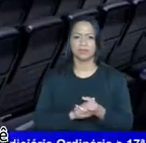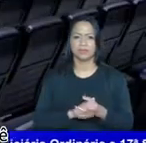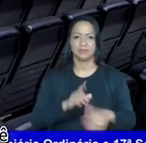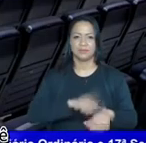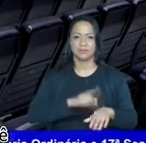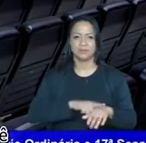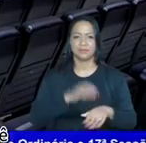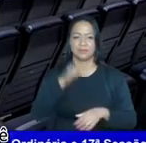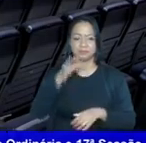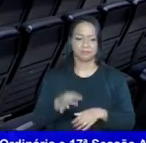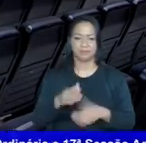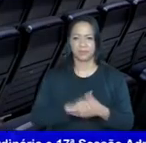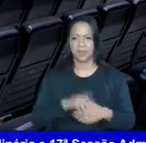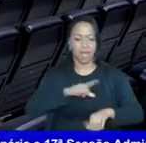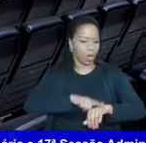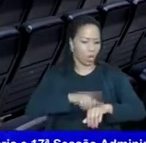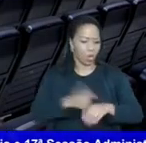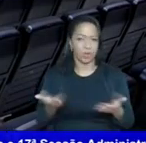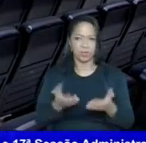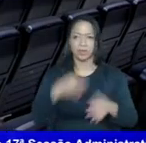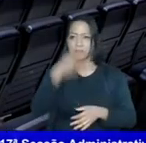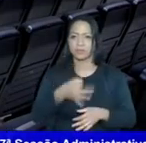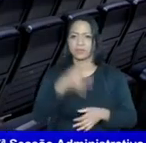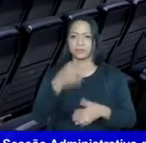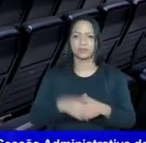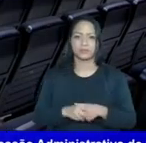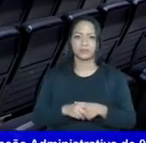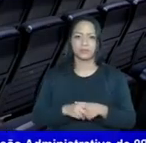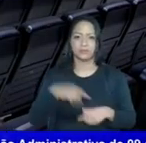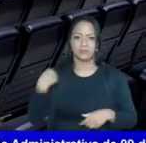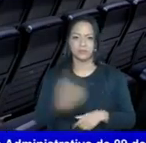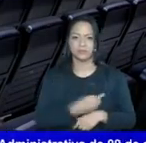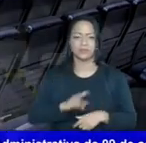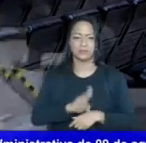Está levando aí para você. Ah, sim. Nós usamos...